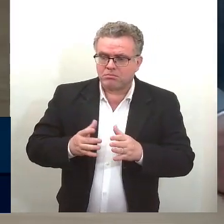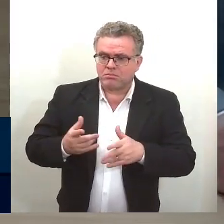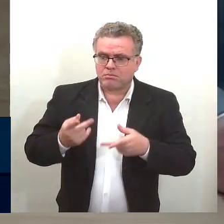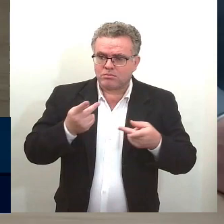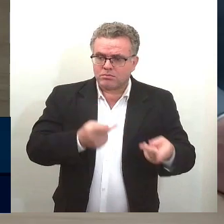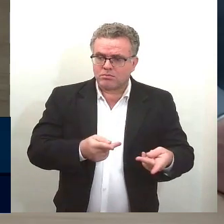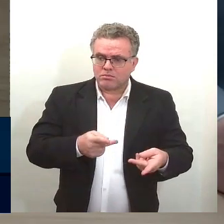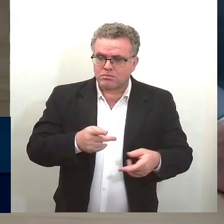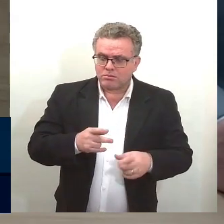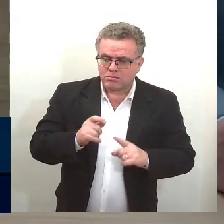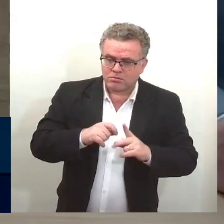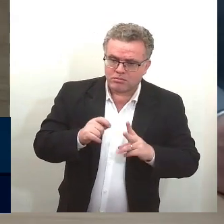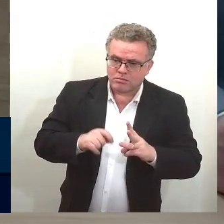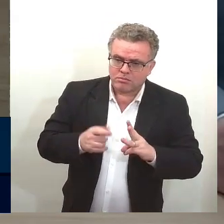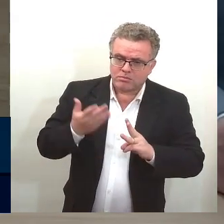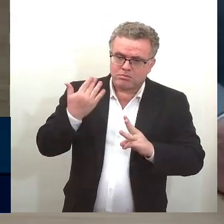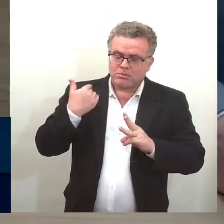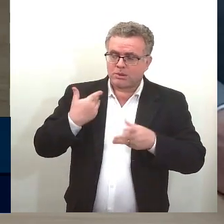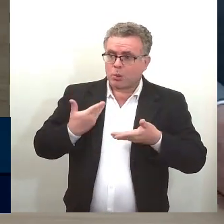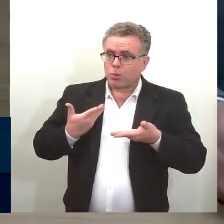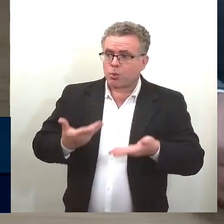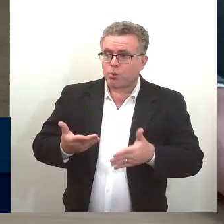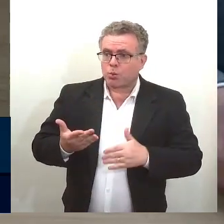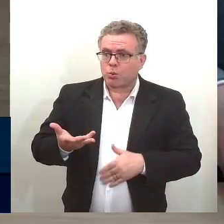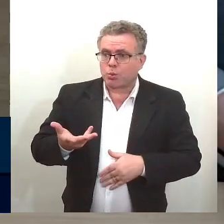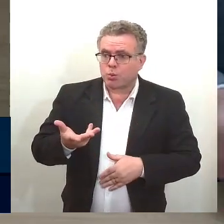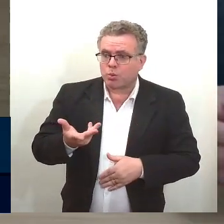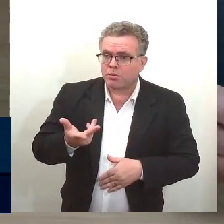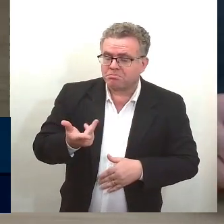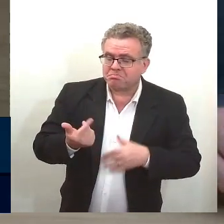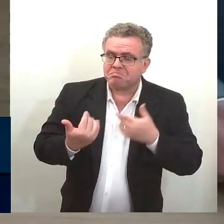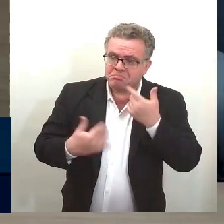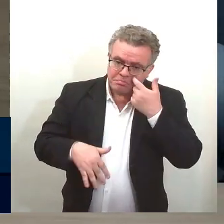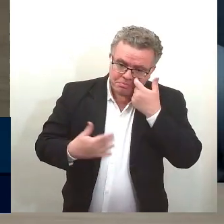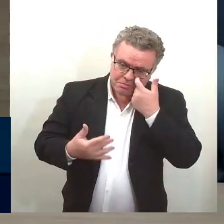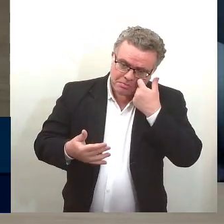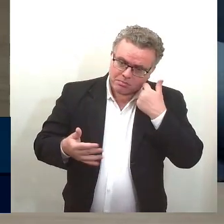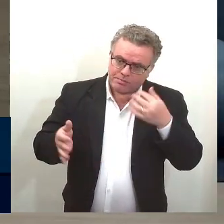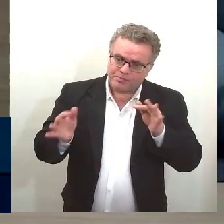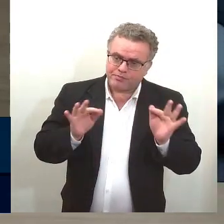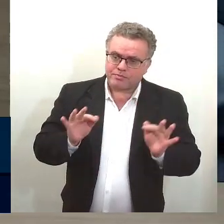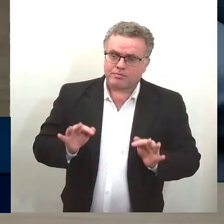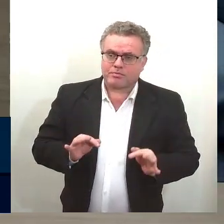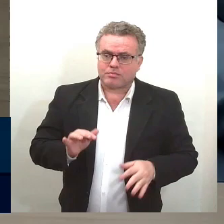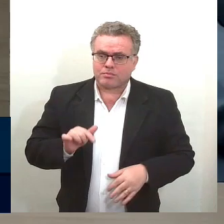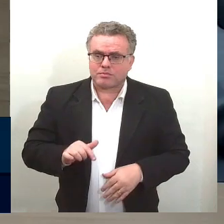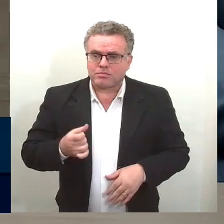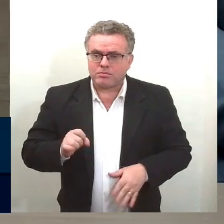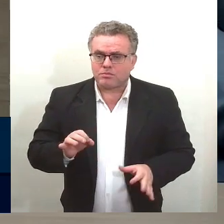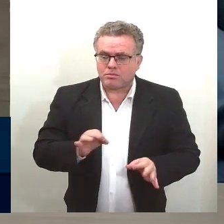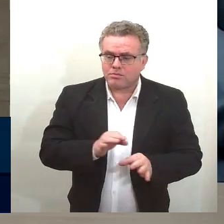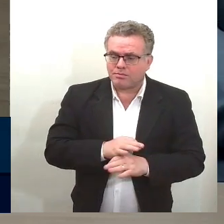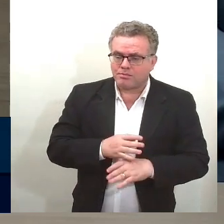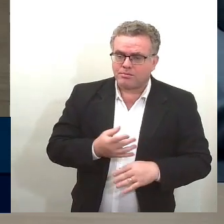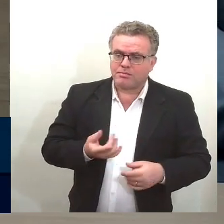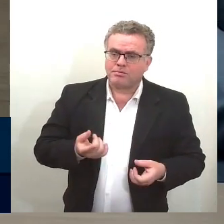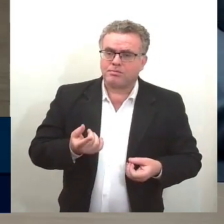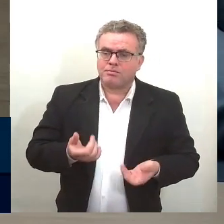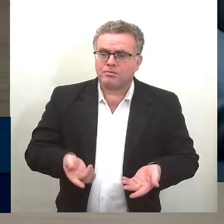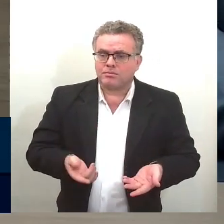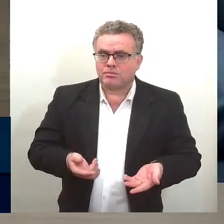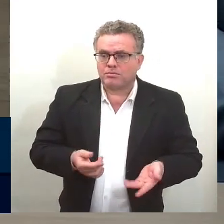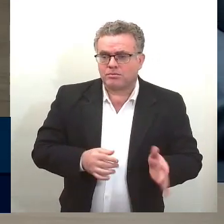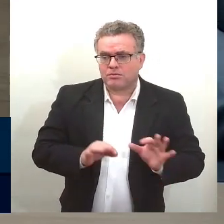lá. E feliz em saber que o Estado de Sergipe está no caminho certo com relação às finanças. Isso acaba refletindo diretamente